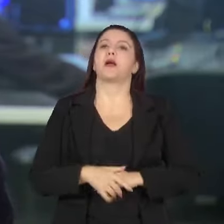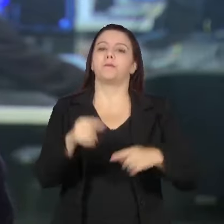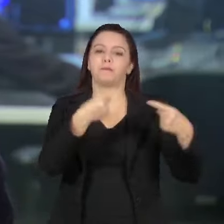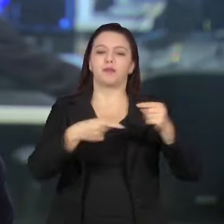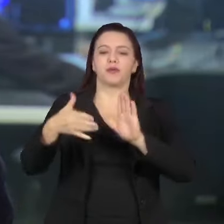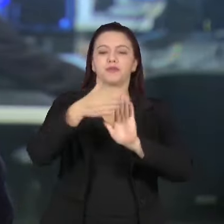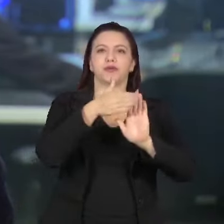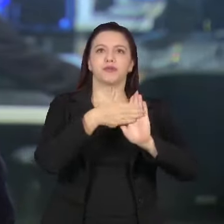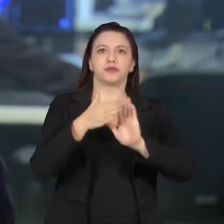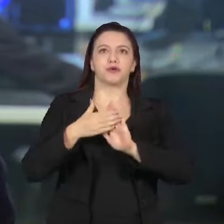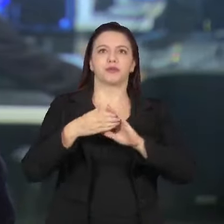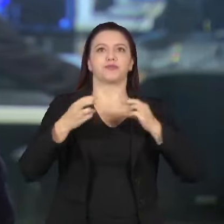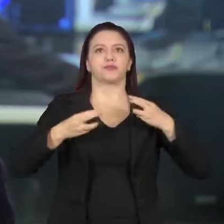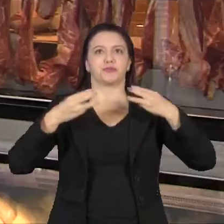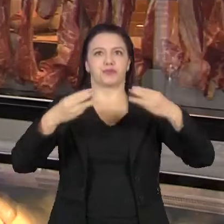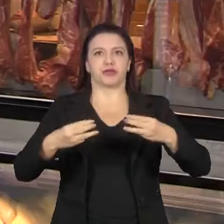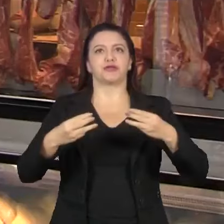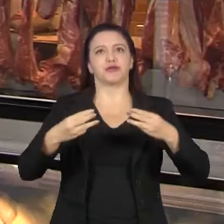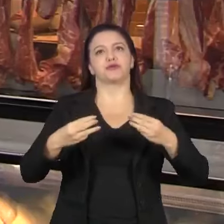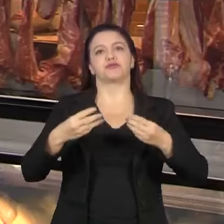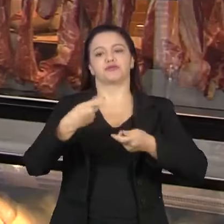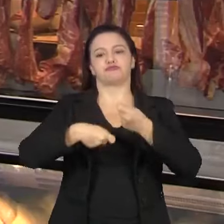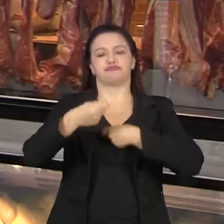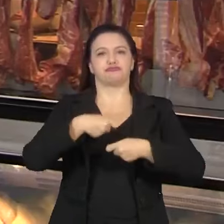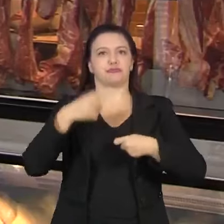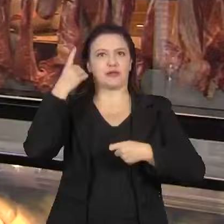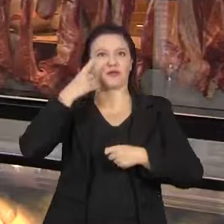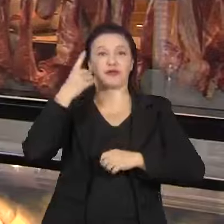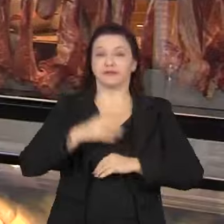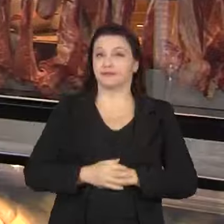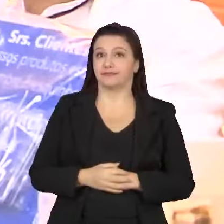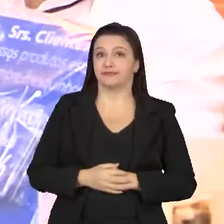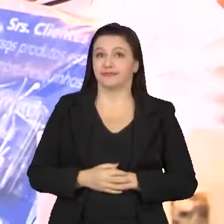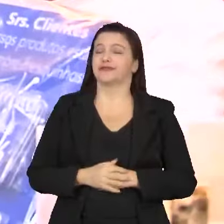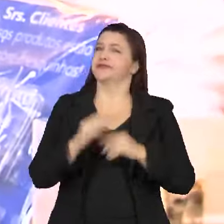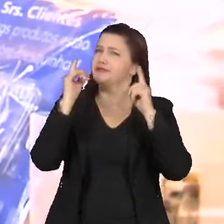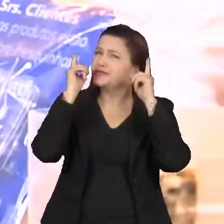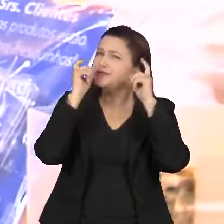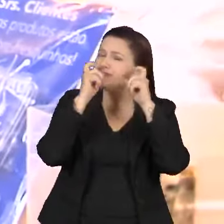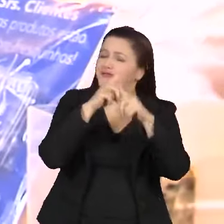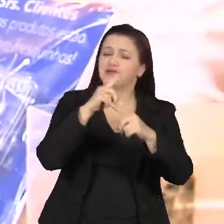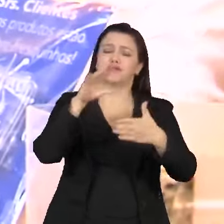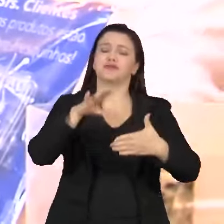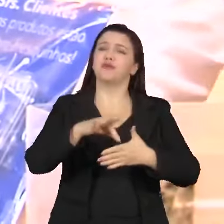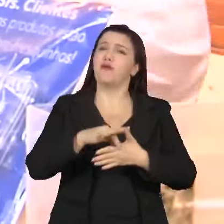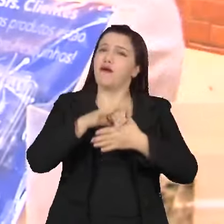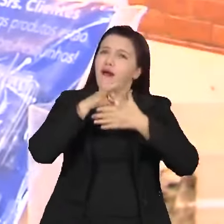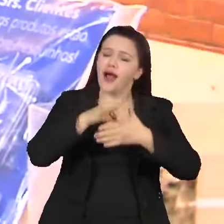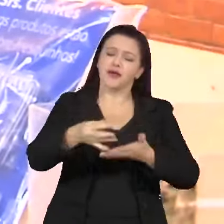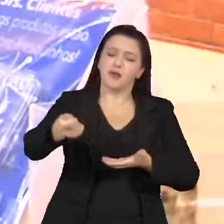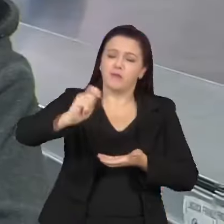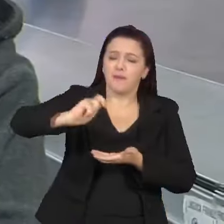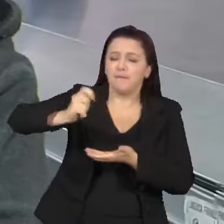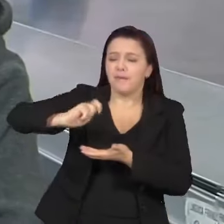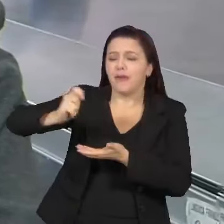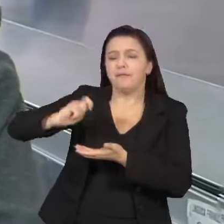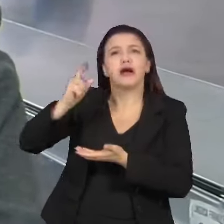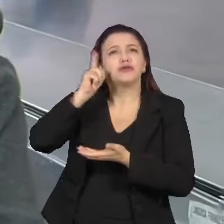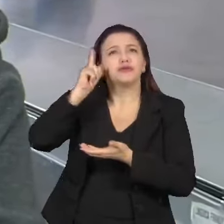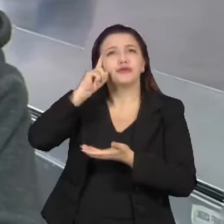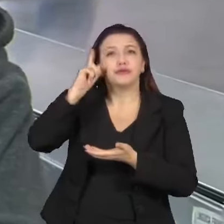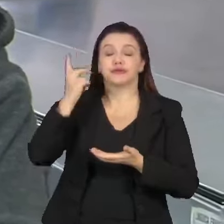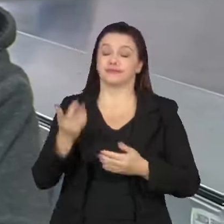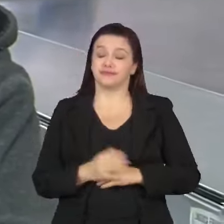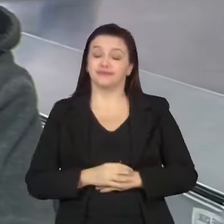pelo Ministro da Fazenda e deputados Tá difícil colocar carne no prato do dia a dia para mim tá